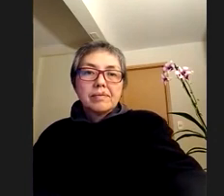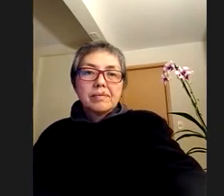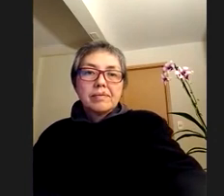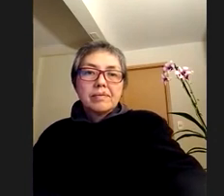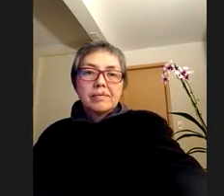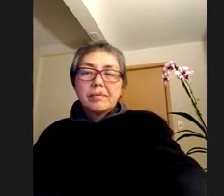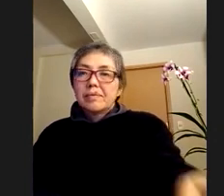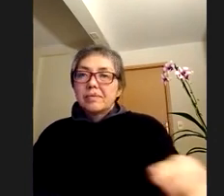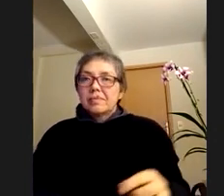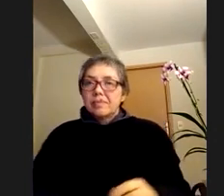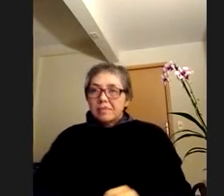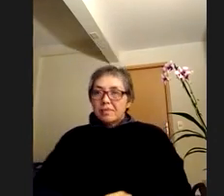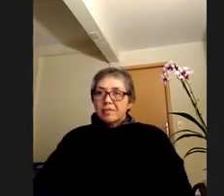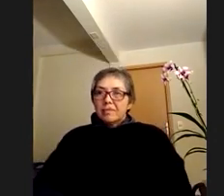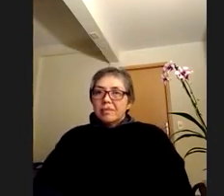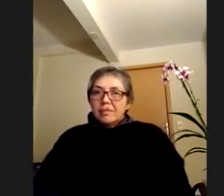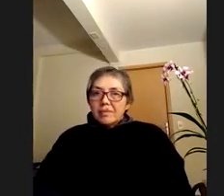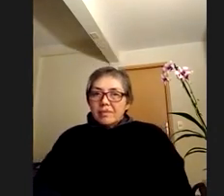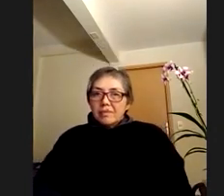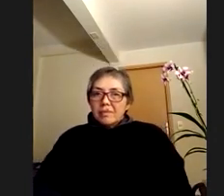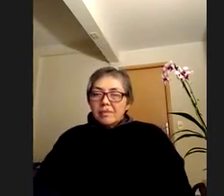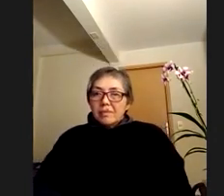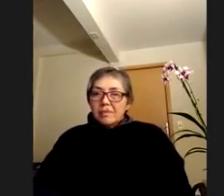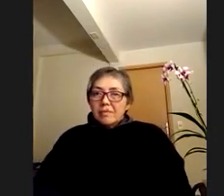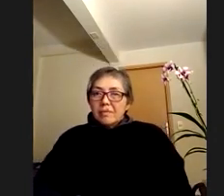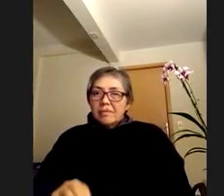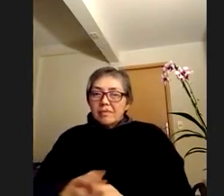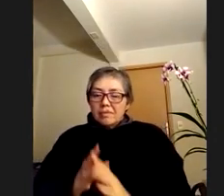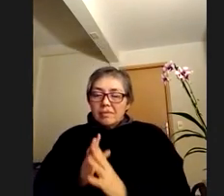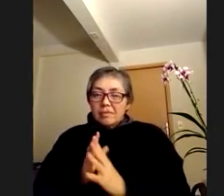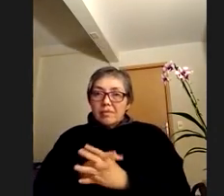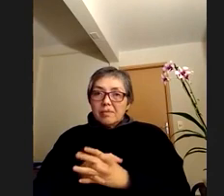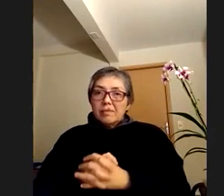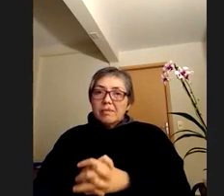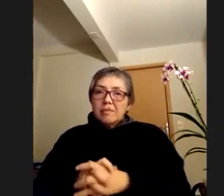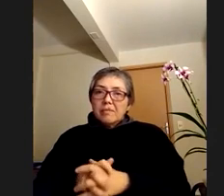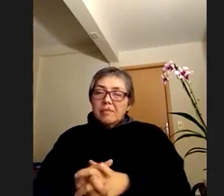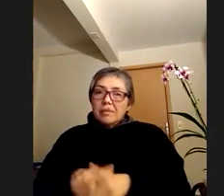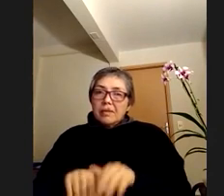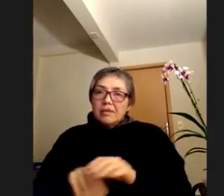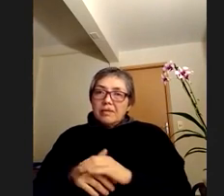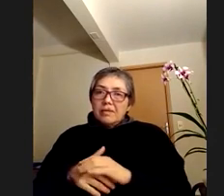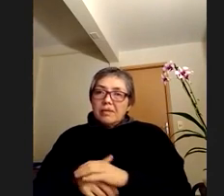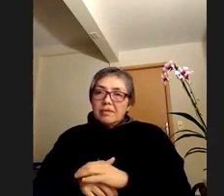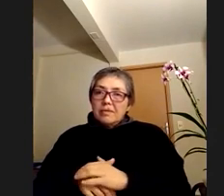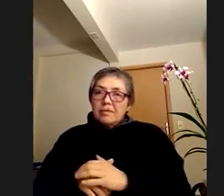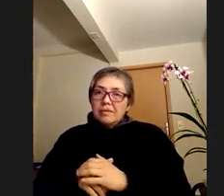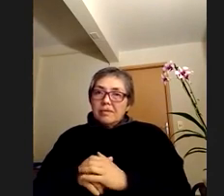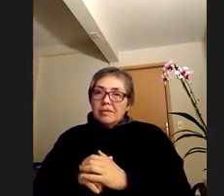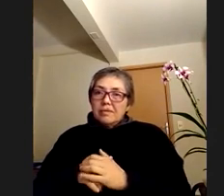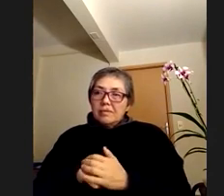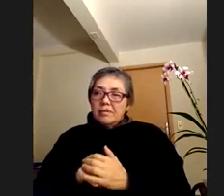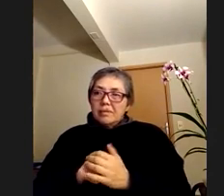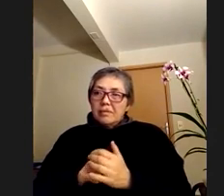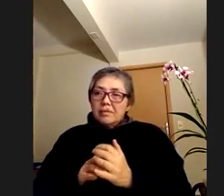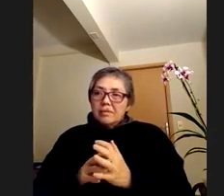Facebook. Podemos, para a gente fechar com tranquilidade, levarmos até às 20